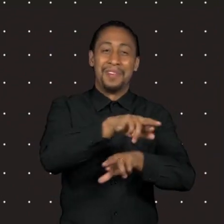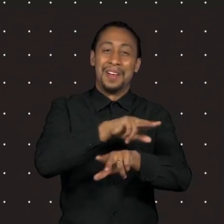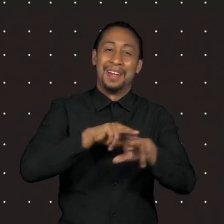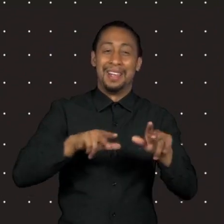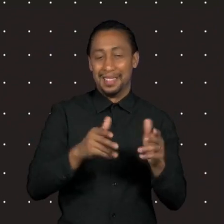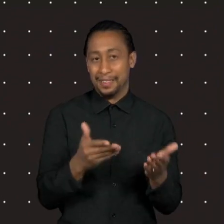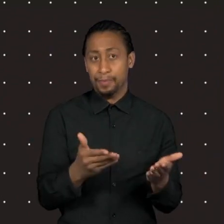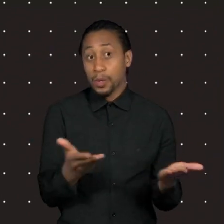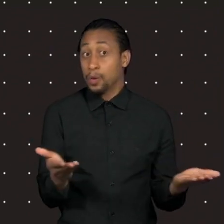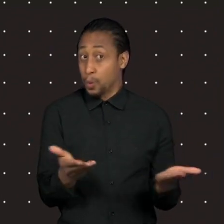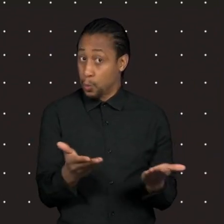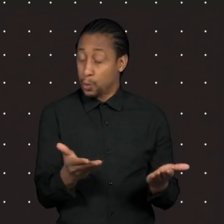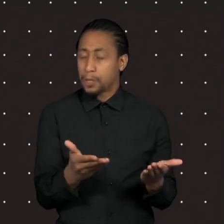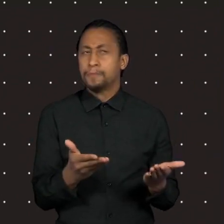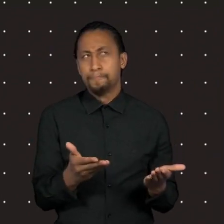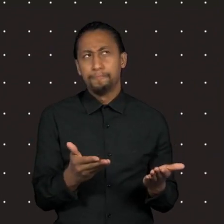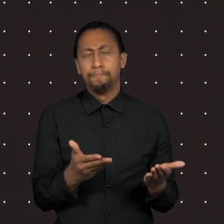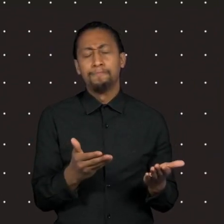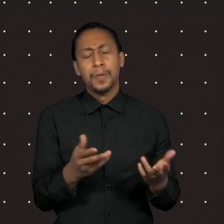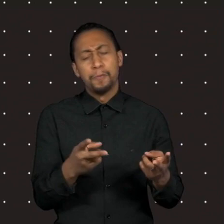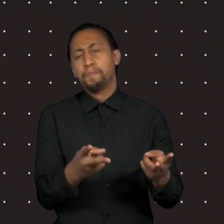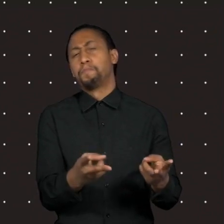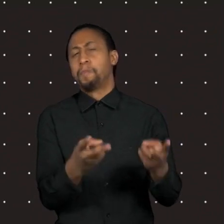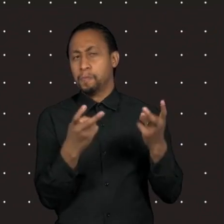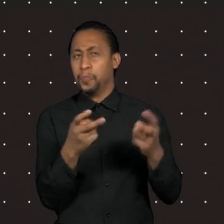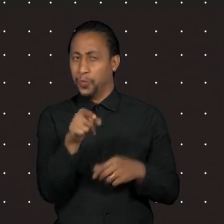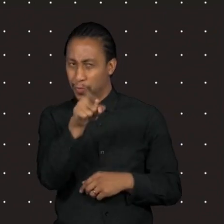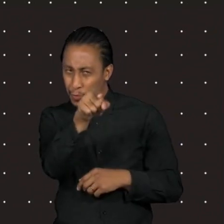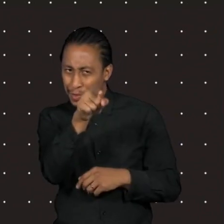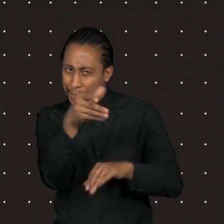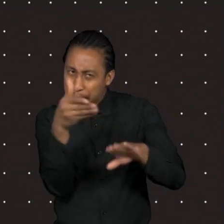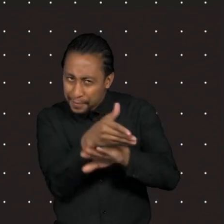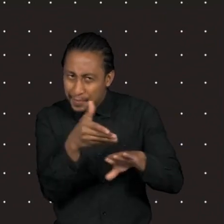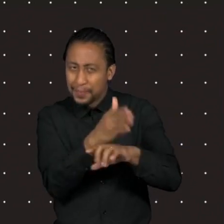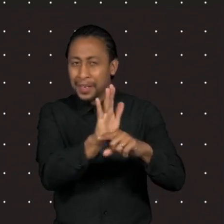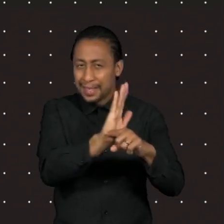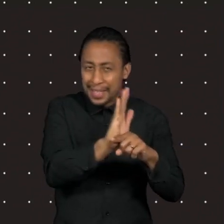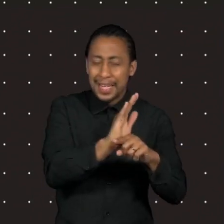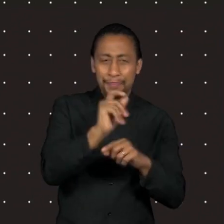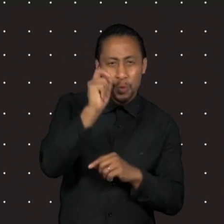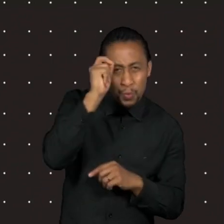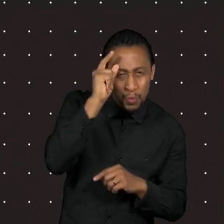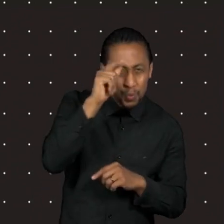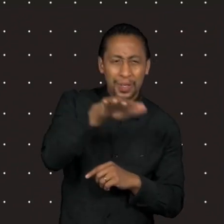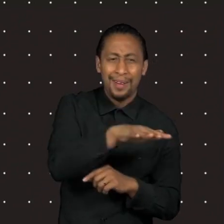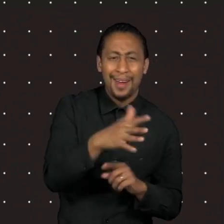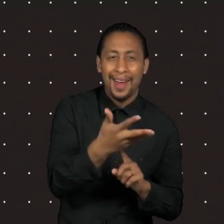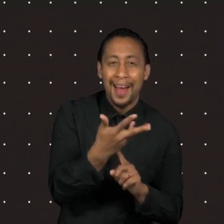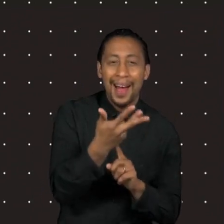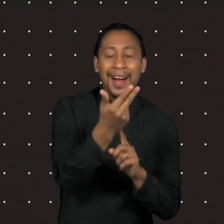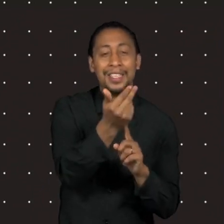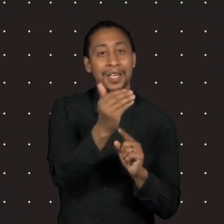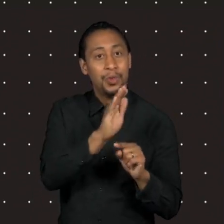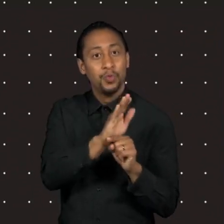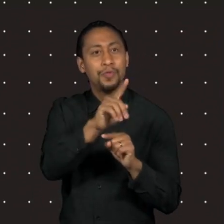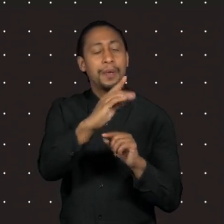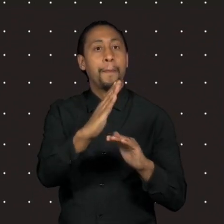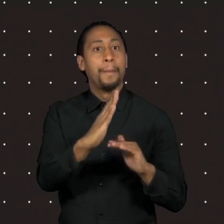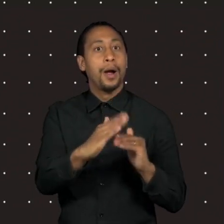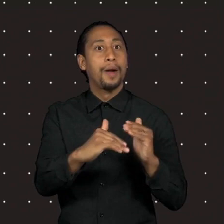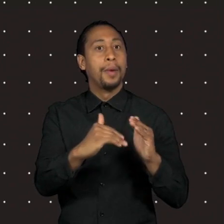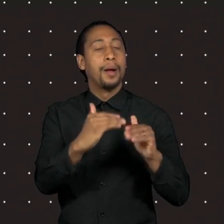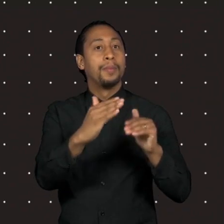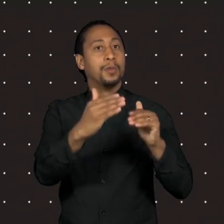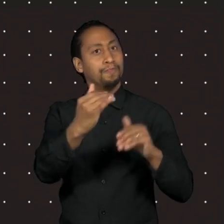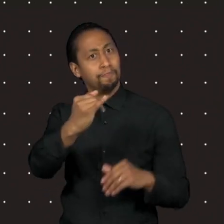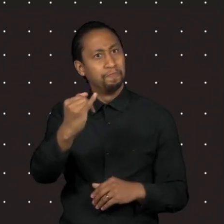que essa atuação sua em cinema, em cultura, nas artes, te levou a ser uma